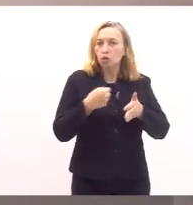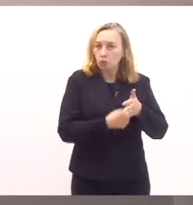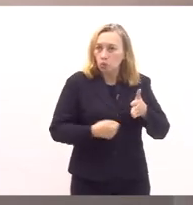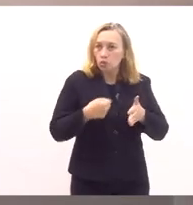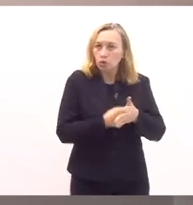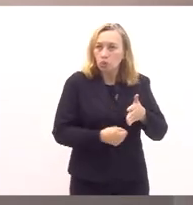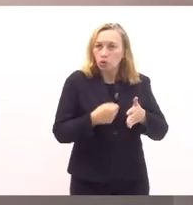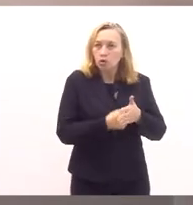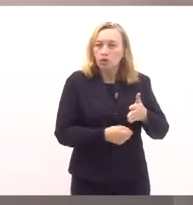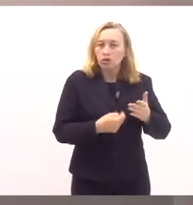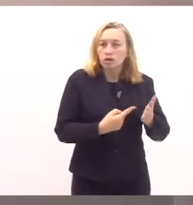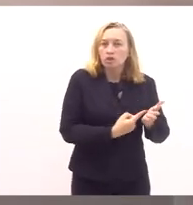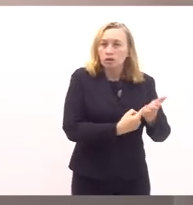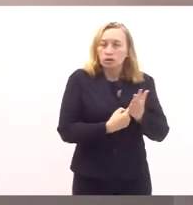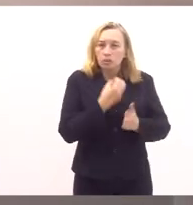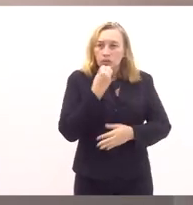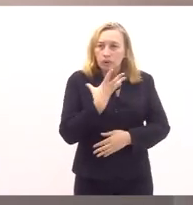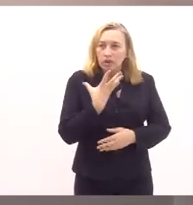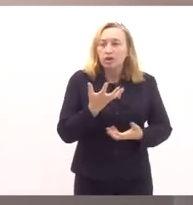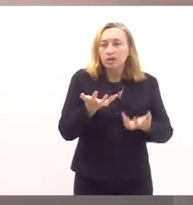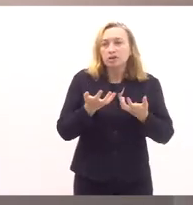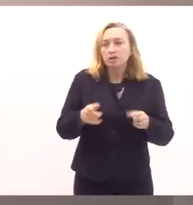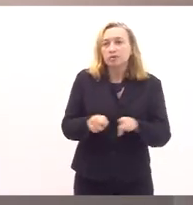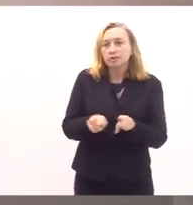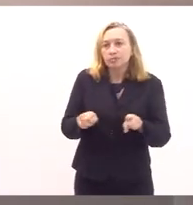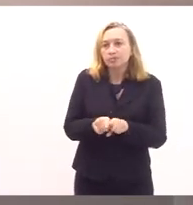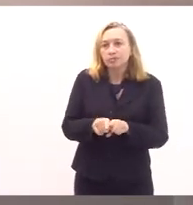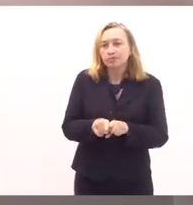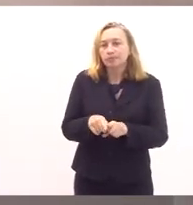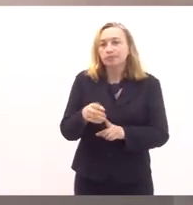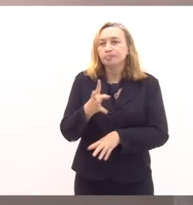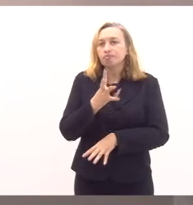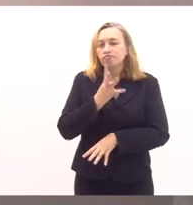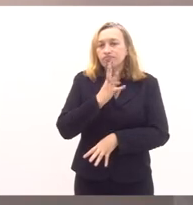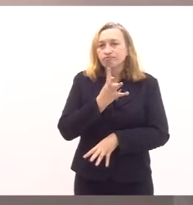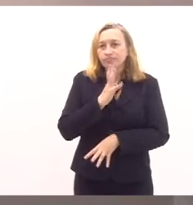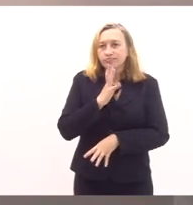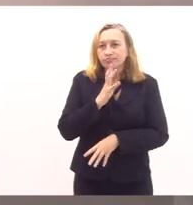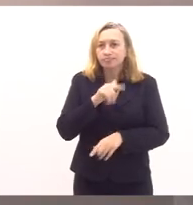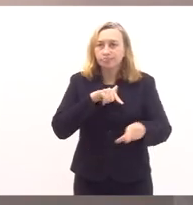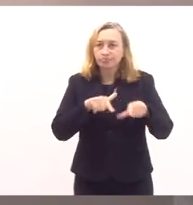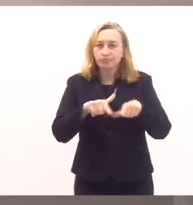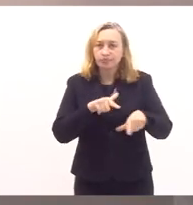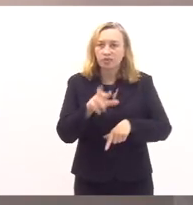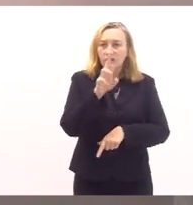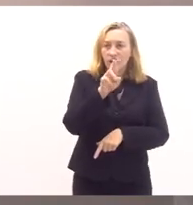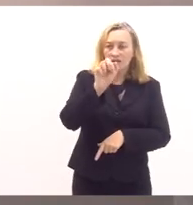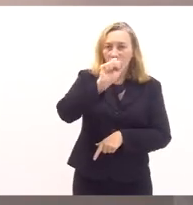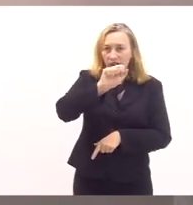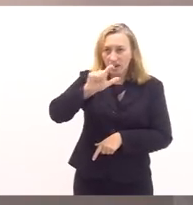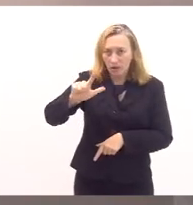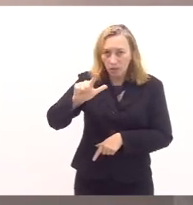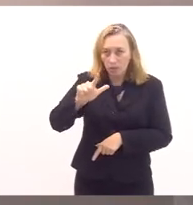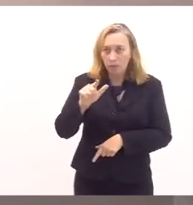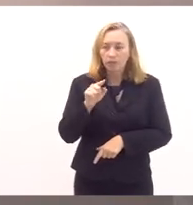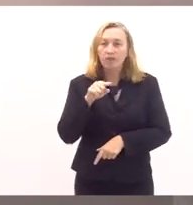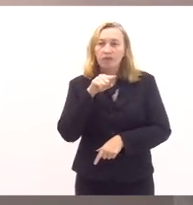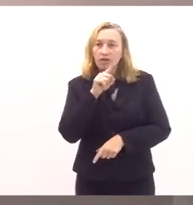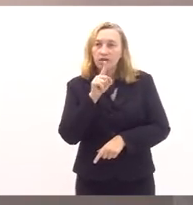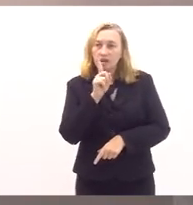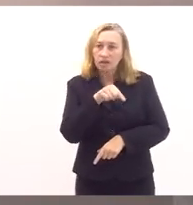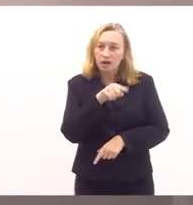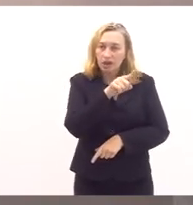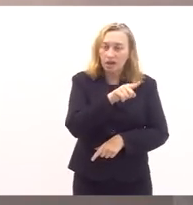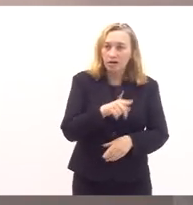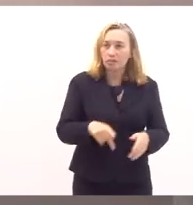nos atendeu muito bem. E queria também aqui fazer um reconhecimento ao trabalho do Rafael, que é do gabinete